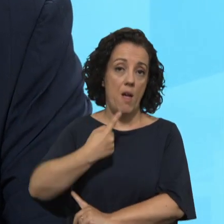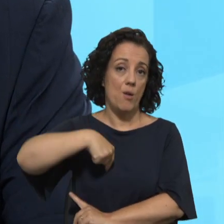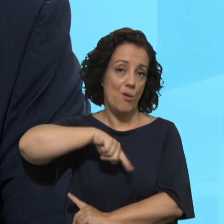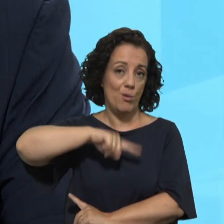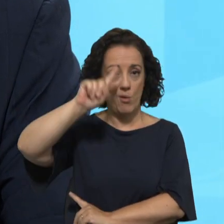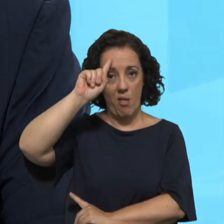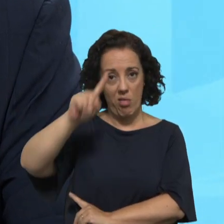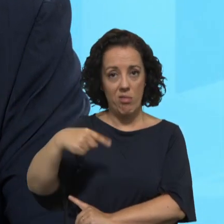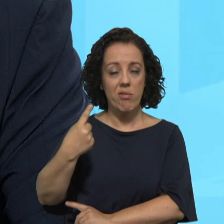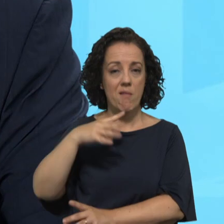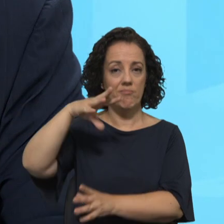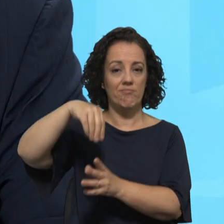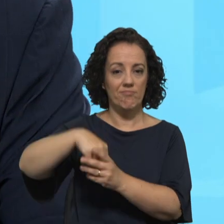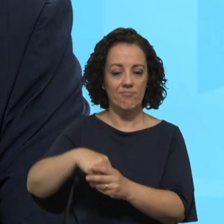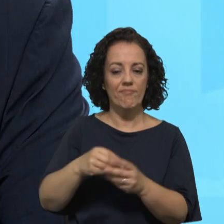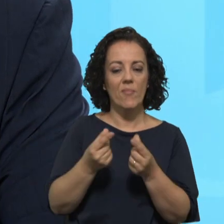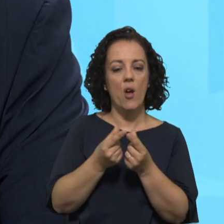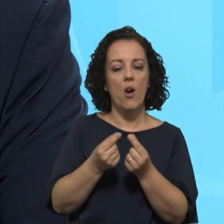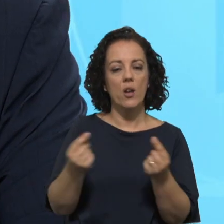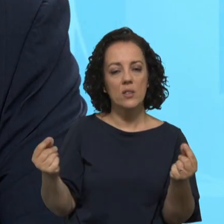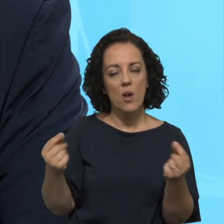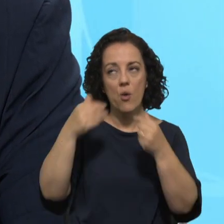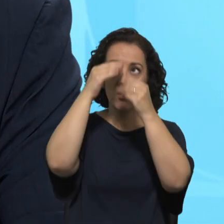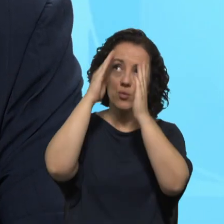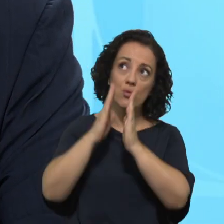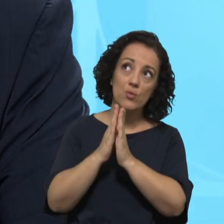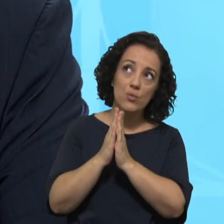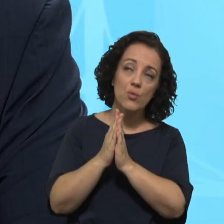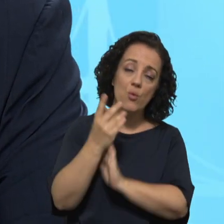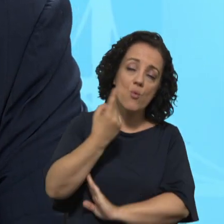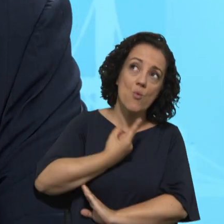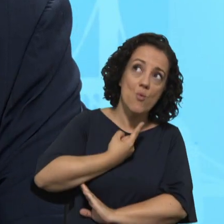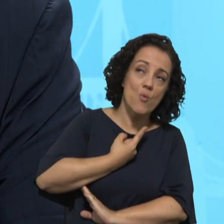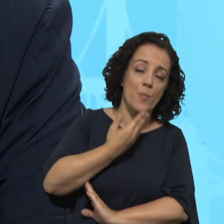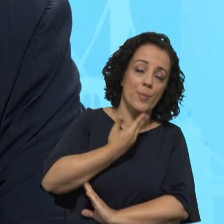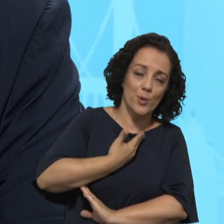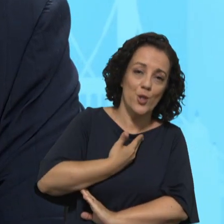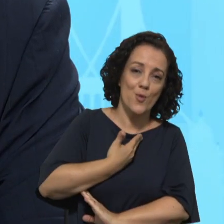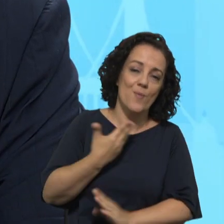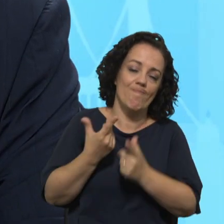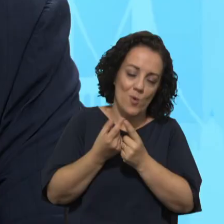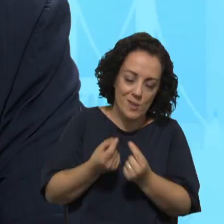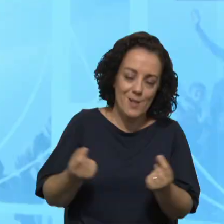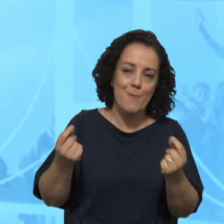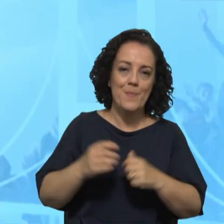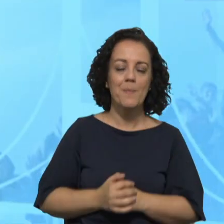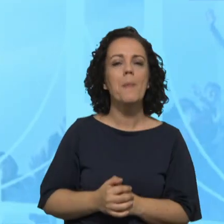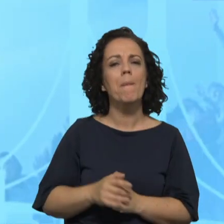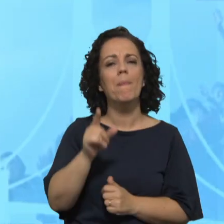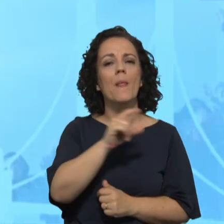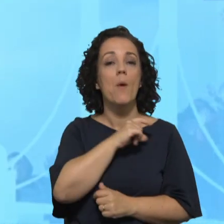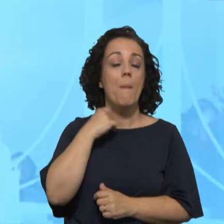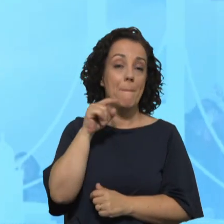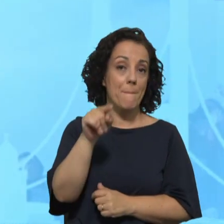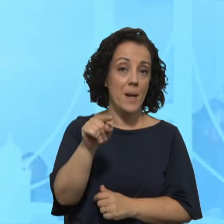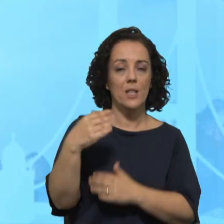sobretudo na oração de intercessão, que Nossa Senhora também tão insistentemente pediu ali. O Padre Joaquim Ganhão é o responsável